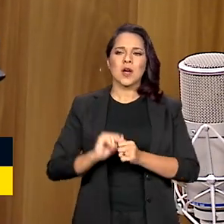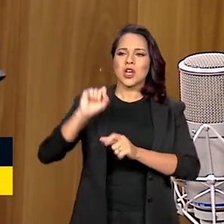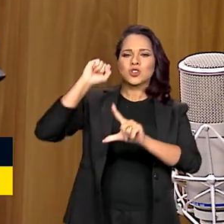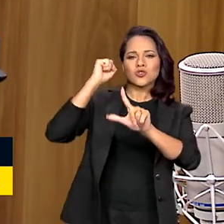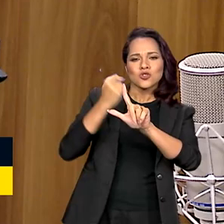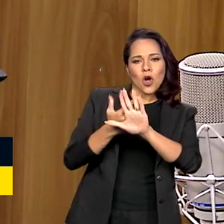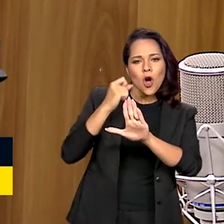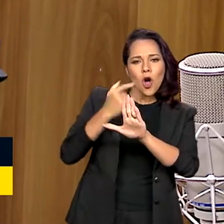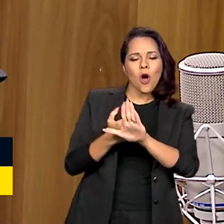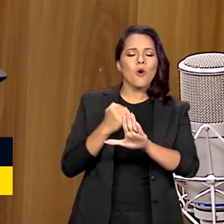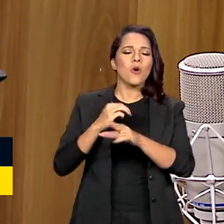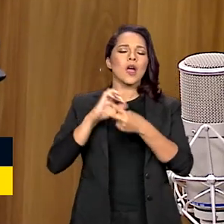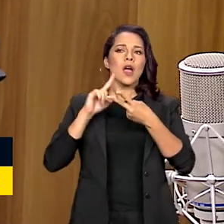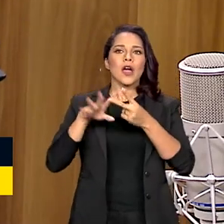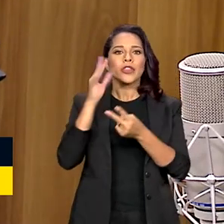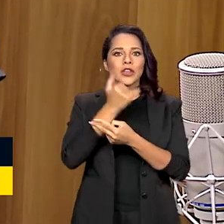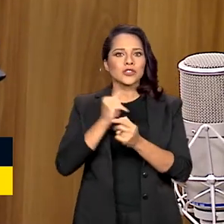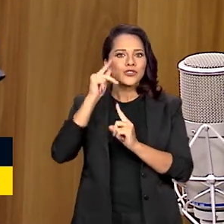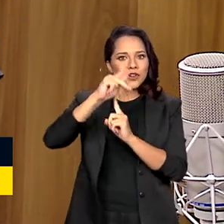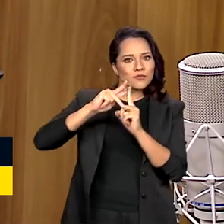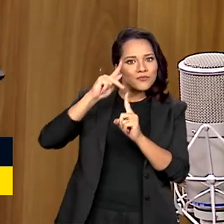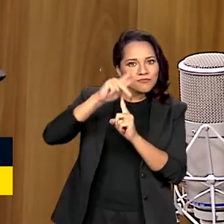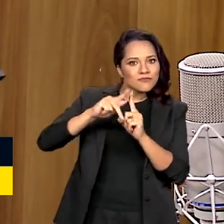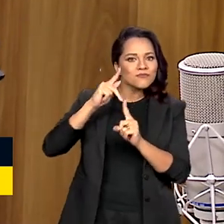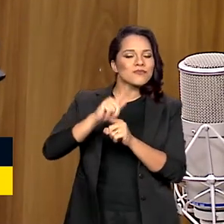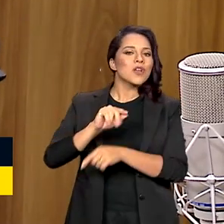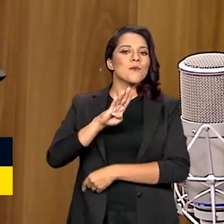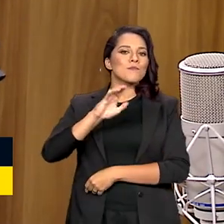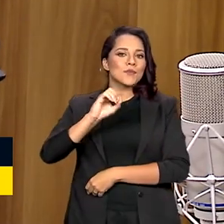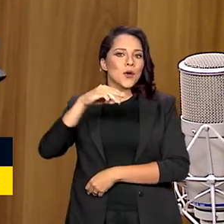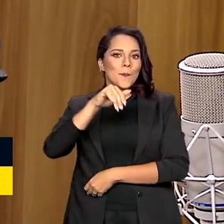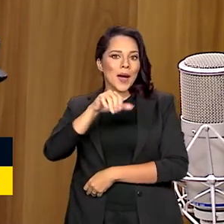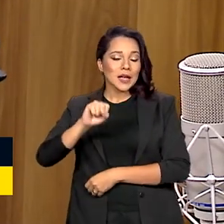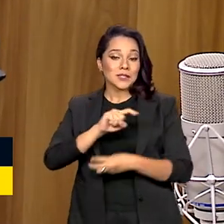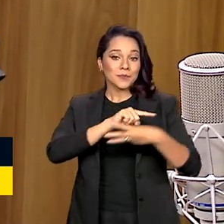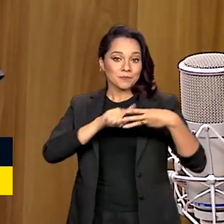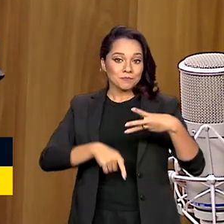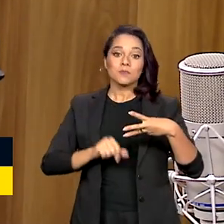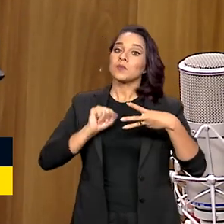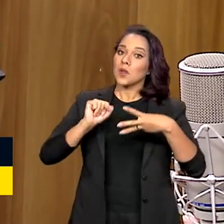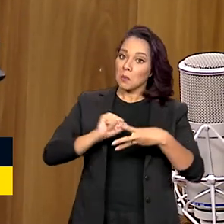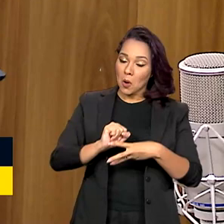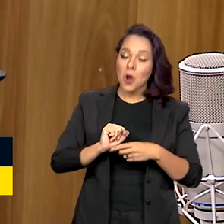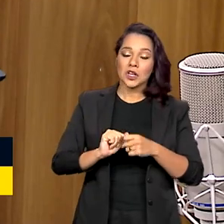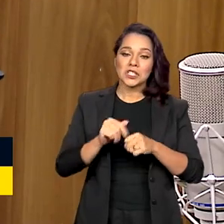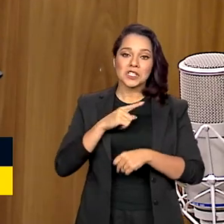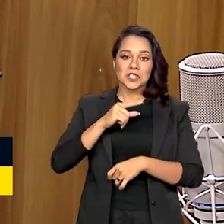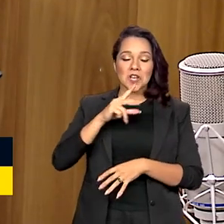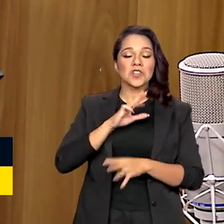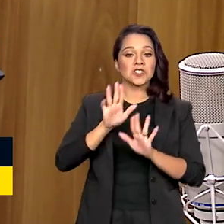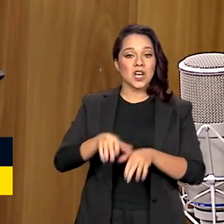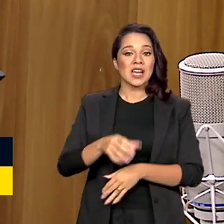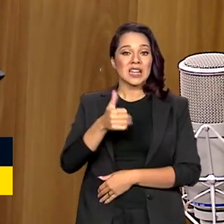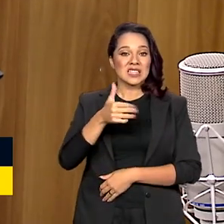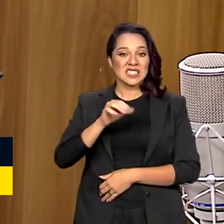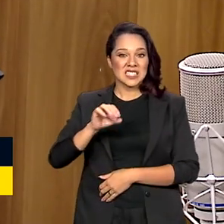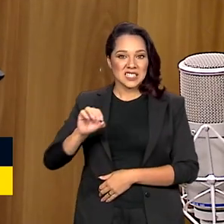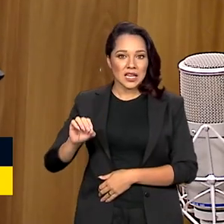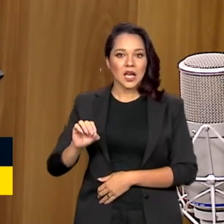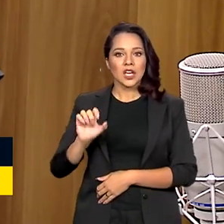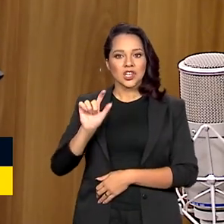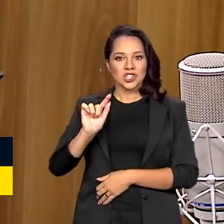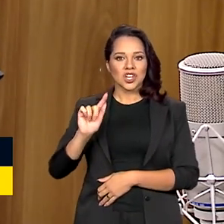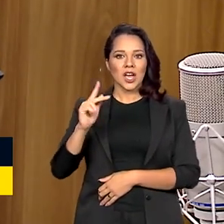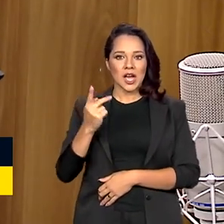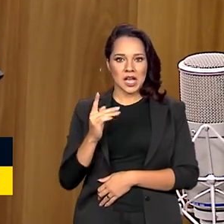solar, eólica e biomassa. São três fontes que a gente pode considerar que tem um potencial de 100 gigawatts, o Brasil hoje